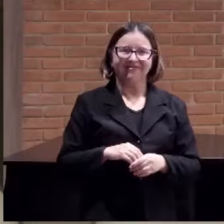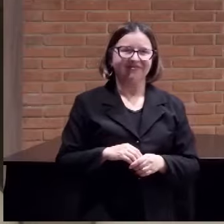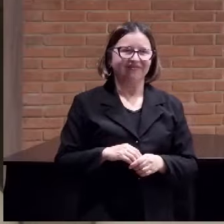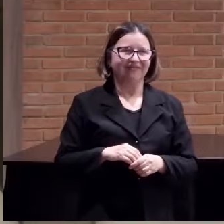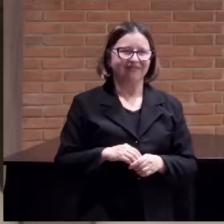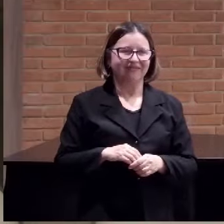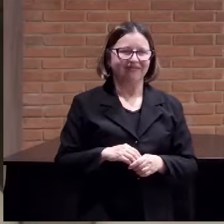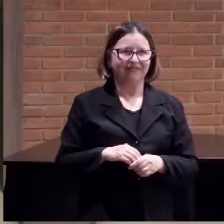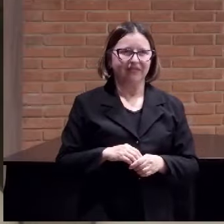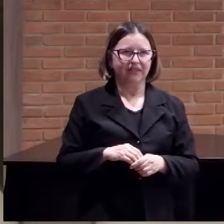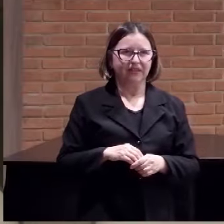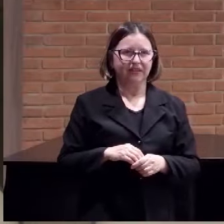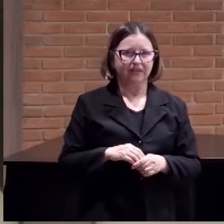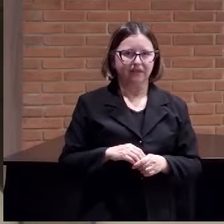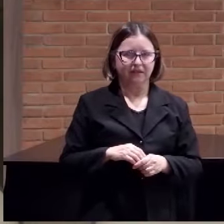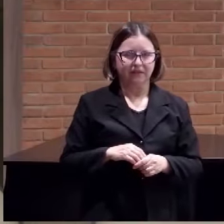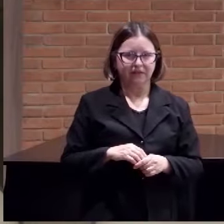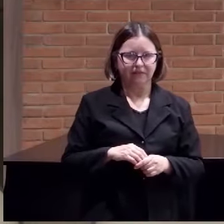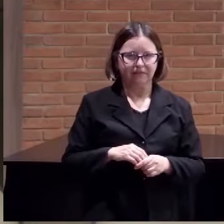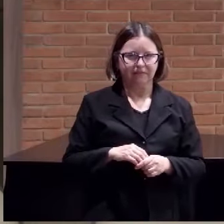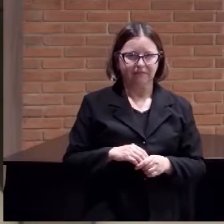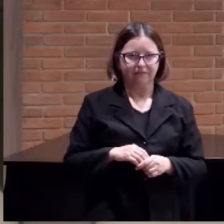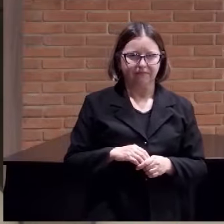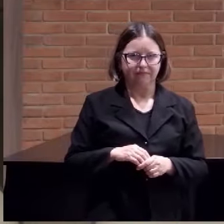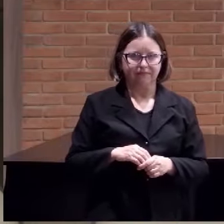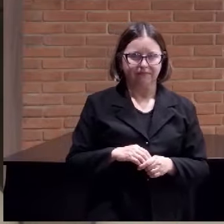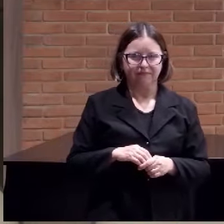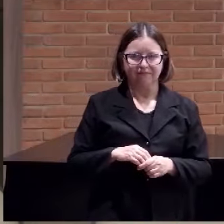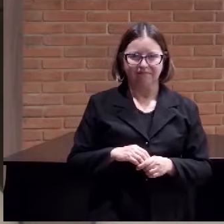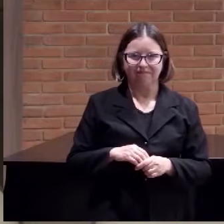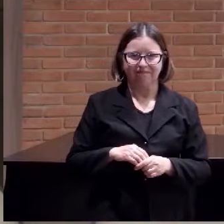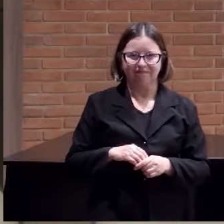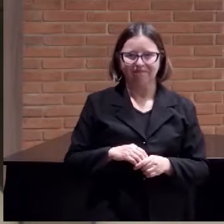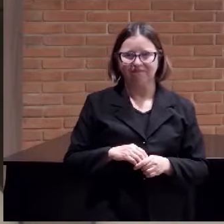da tepidez, da mornidão